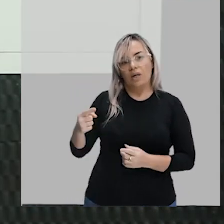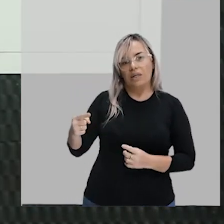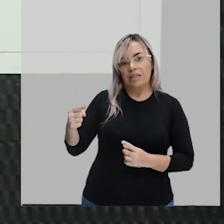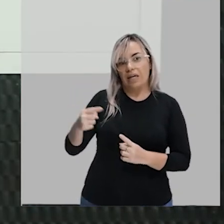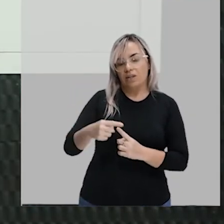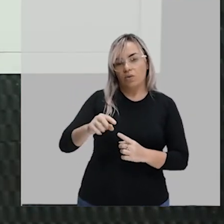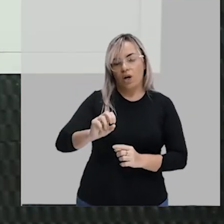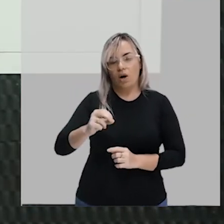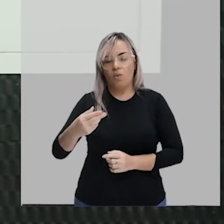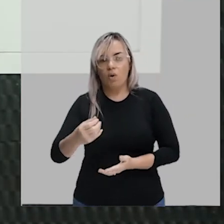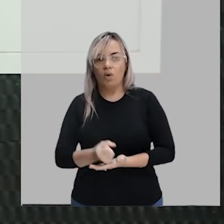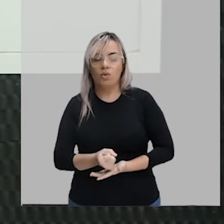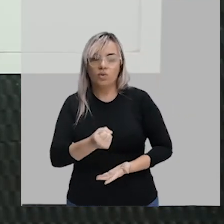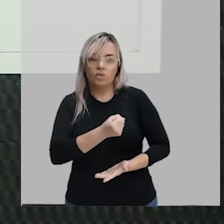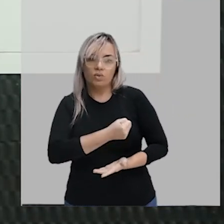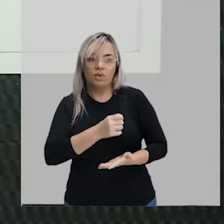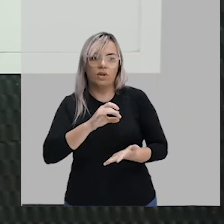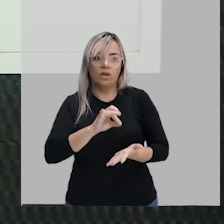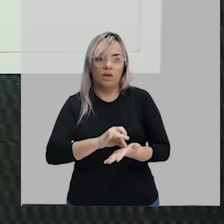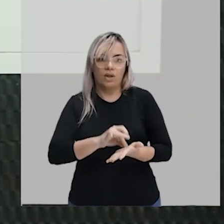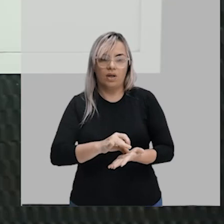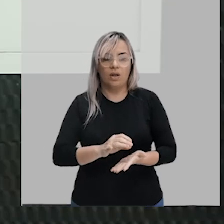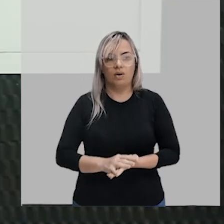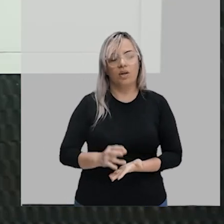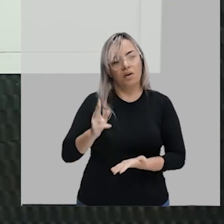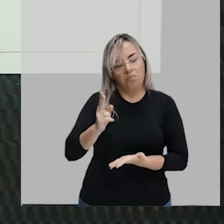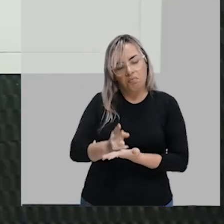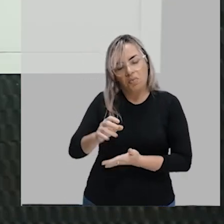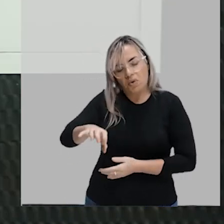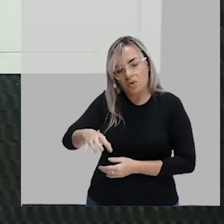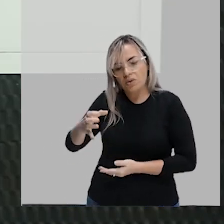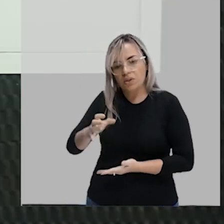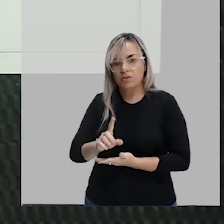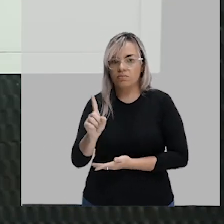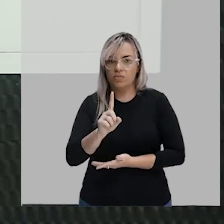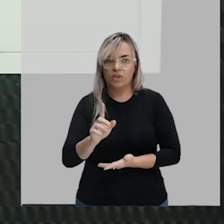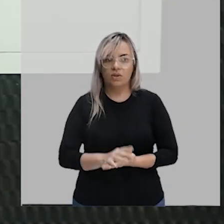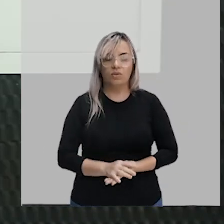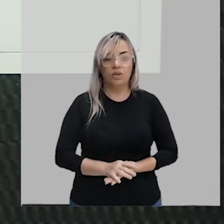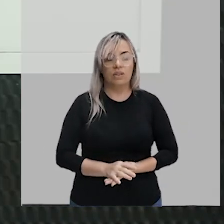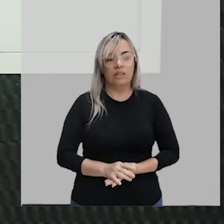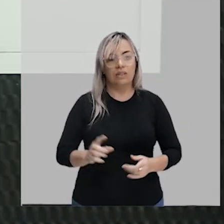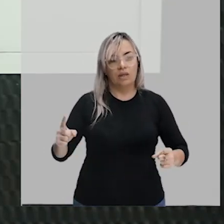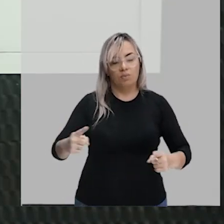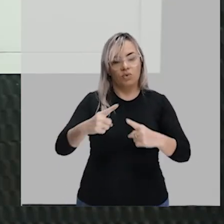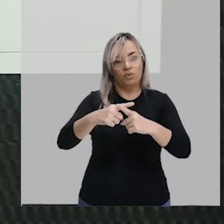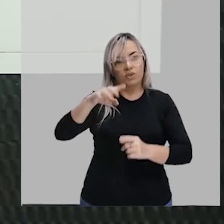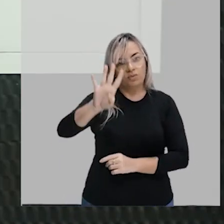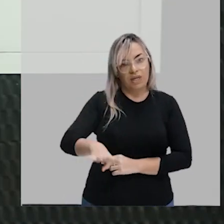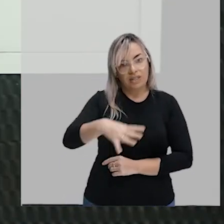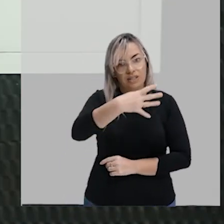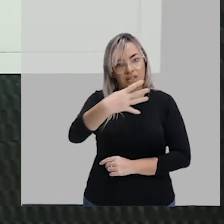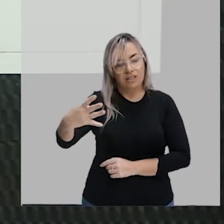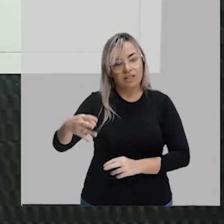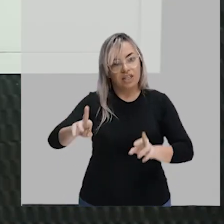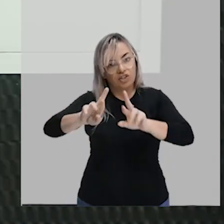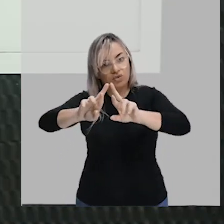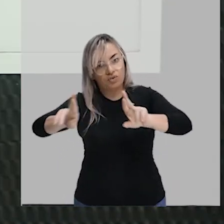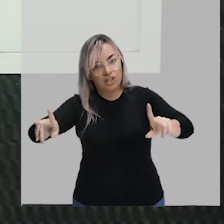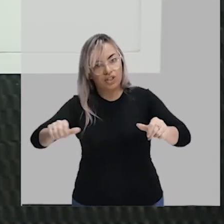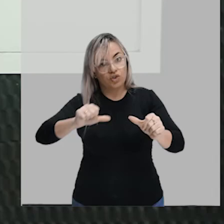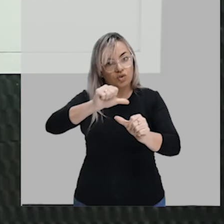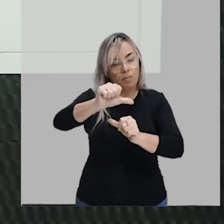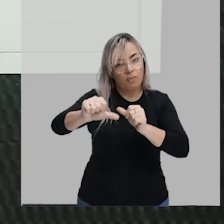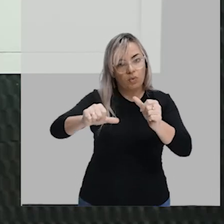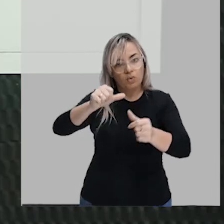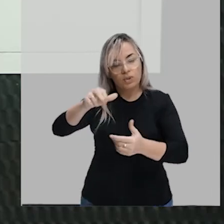ordem é importante. Perceba que eu não obtive aí a mesma matriz. Certinho? Então vamos fazer mais um exemplo aqui para a